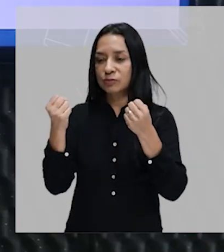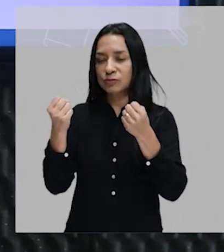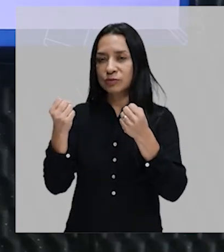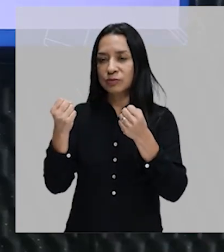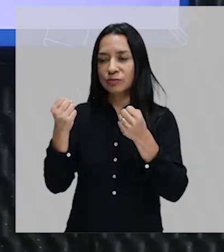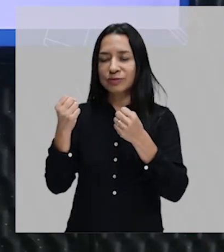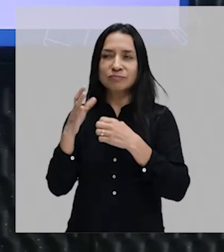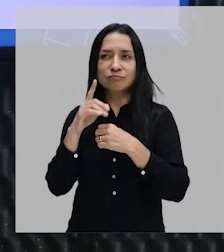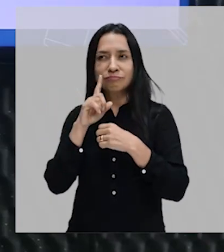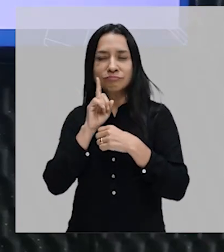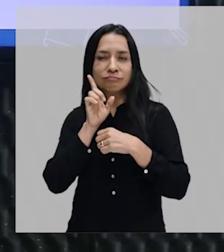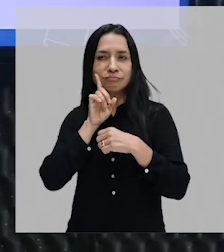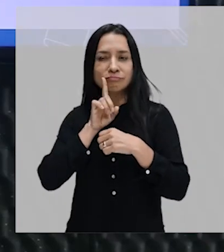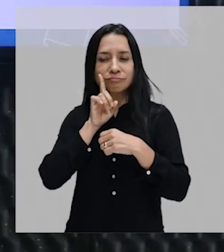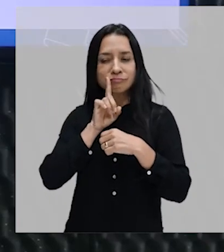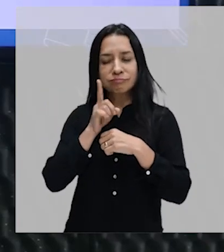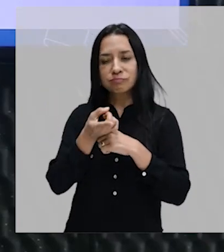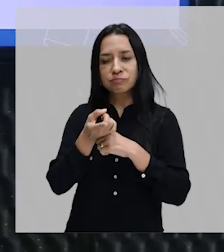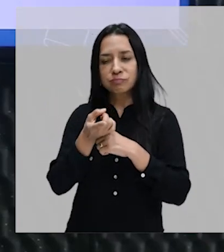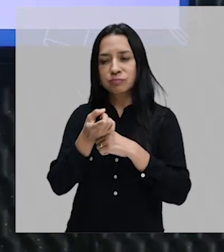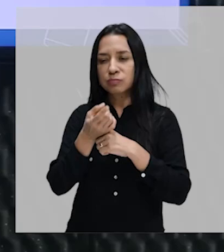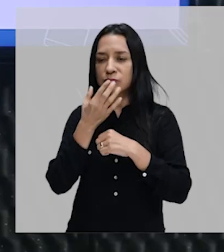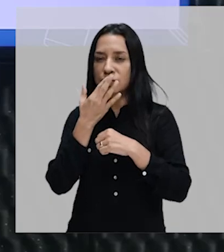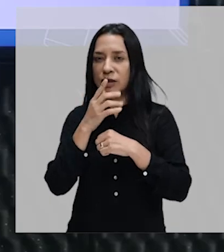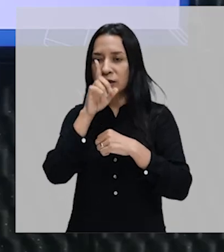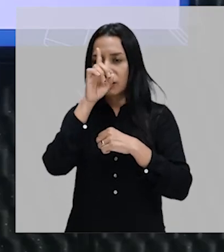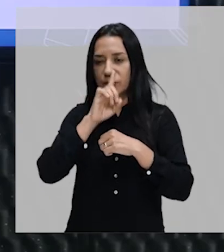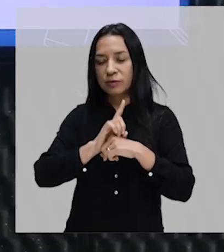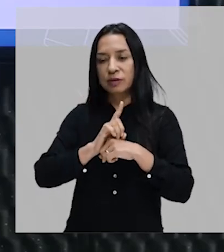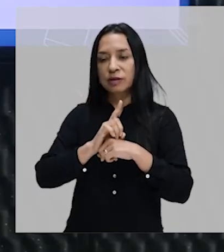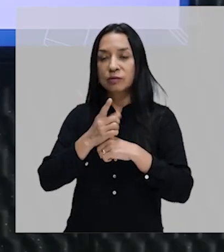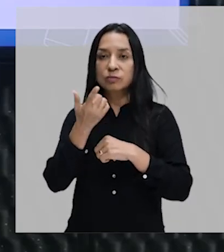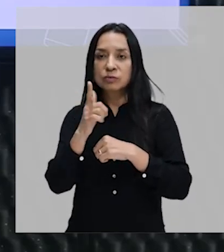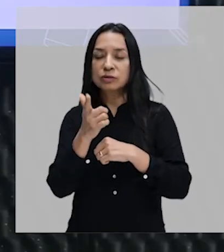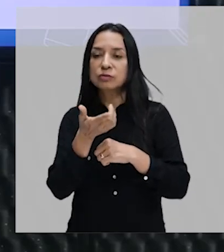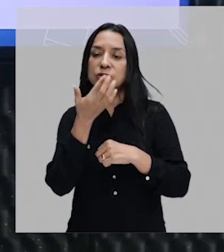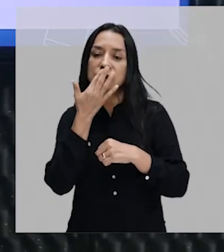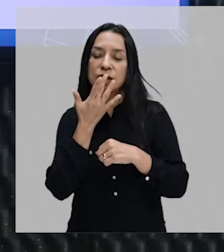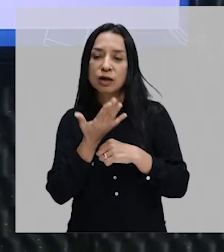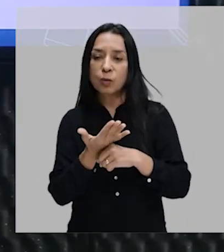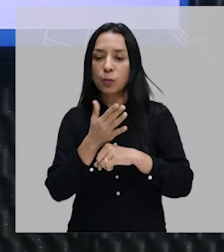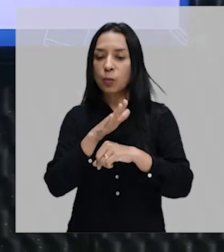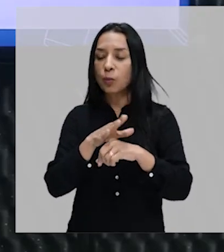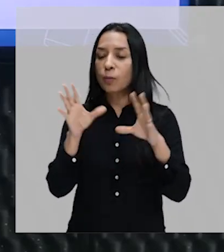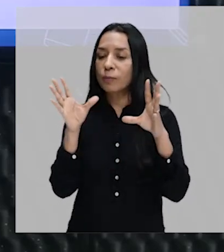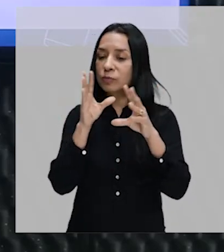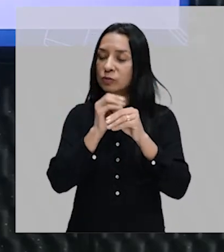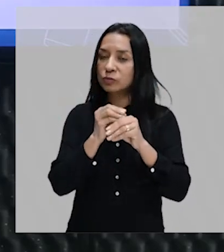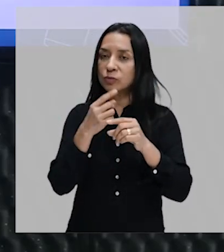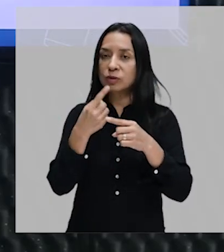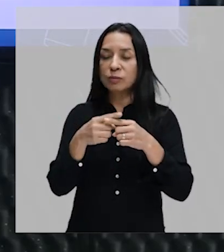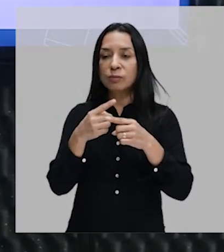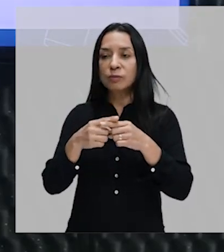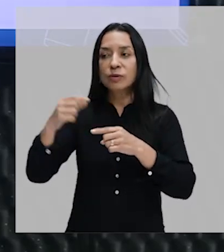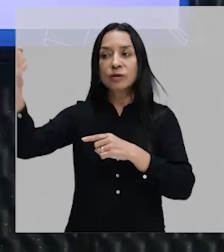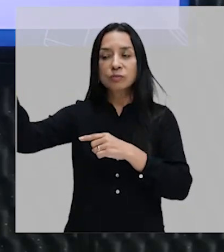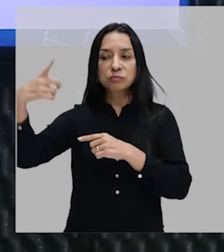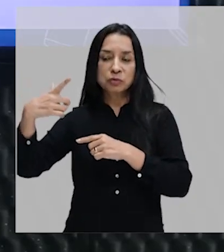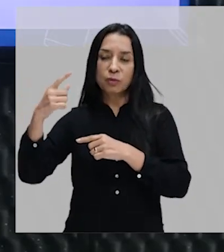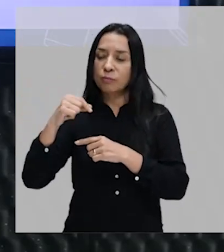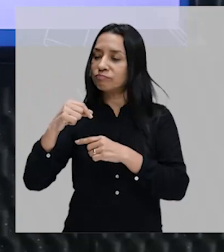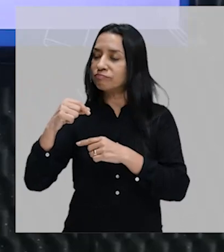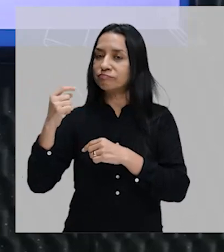né? Eu não vou ter essa coloração mais escura porque eu não fui tomar banho de sol. Então, o fator ambiente, que é